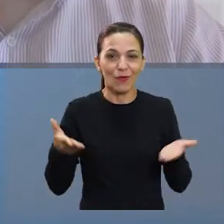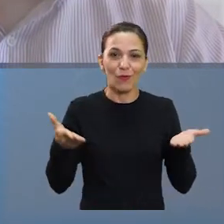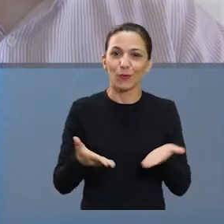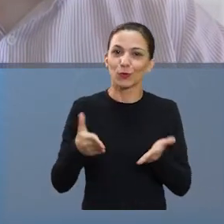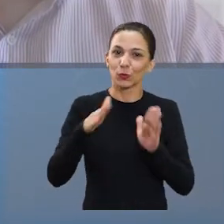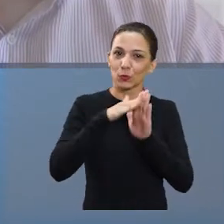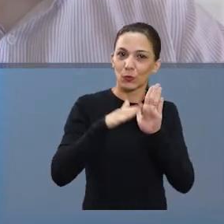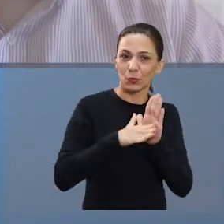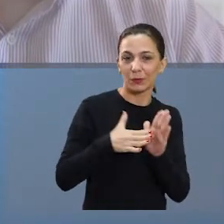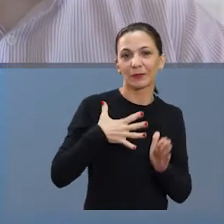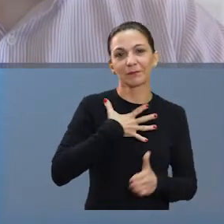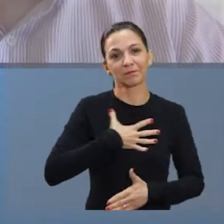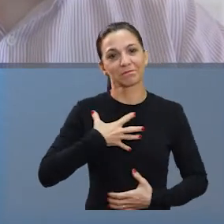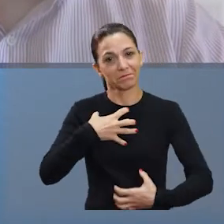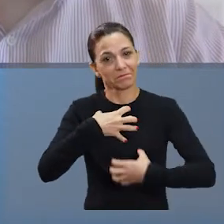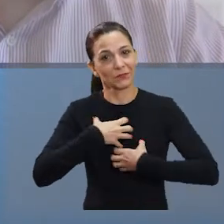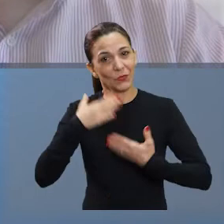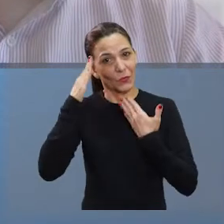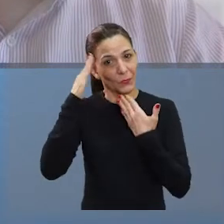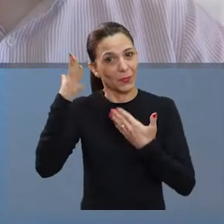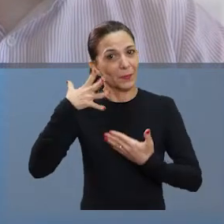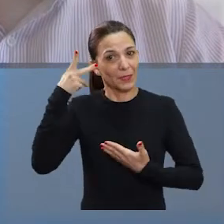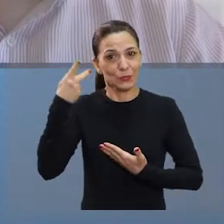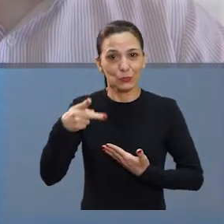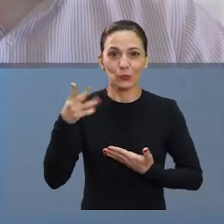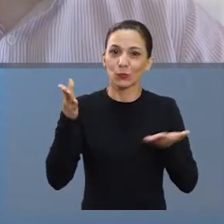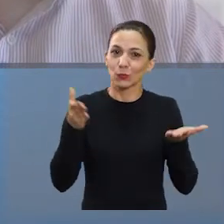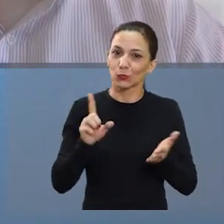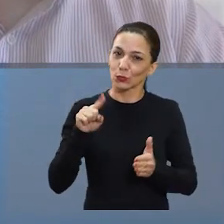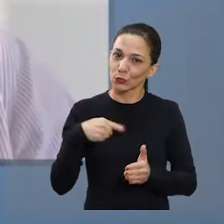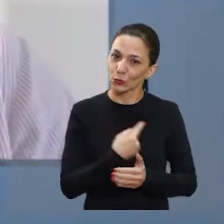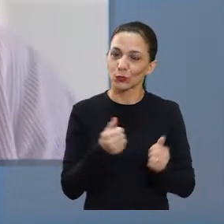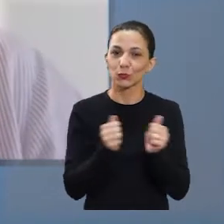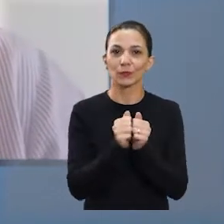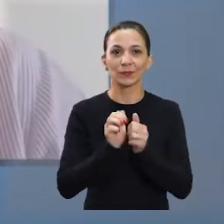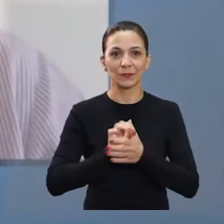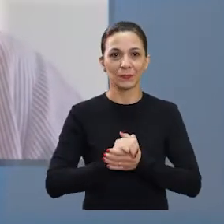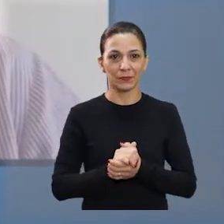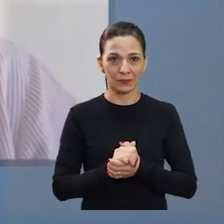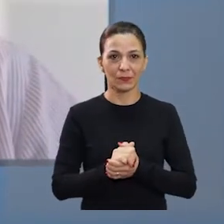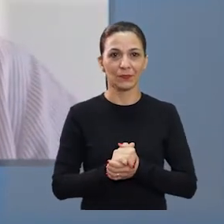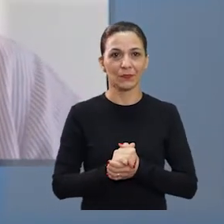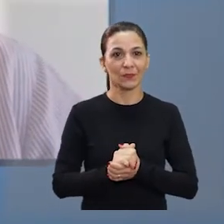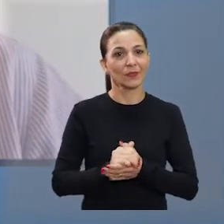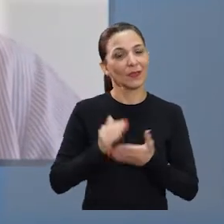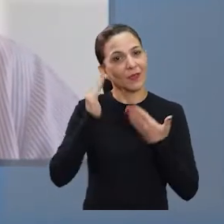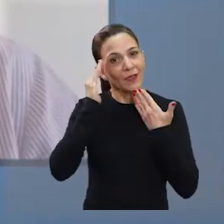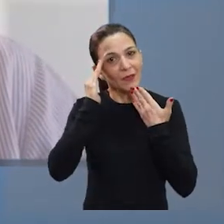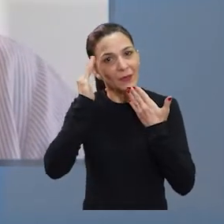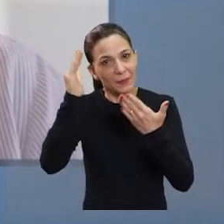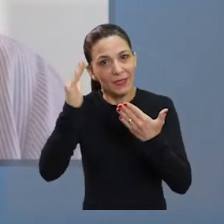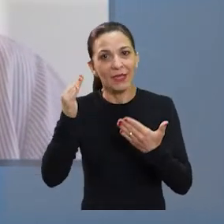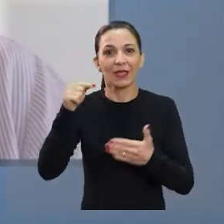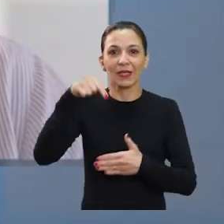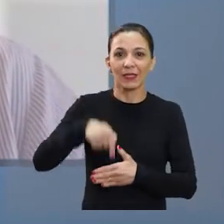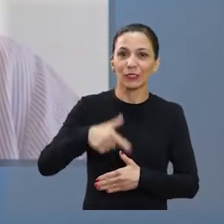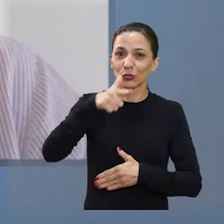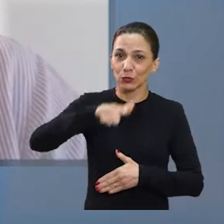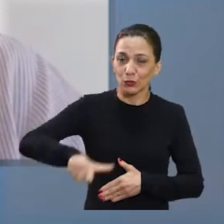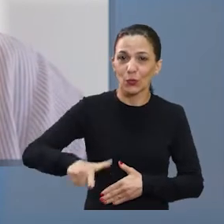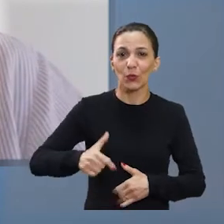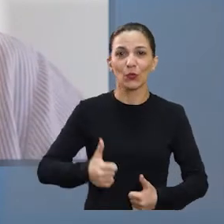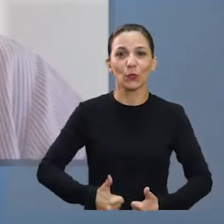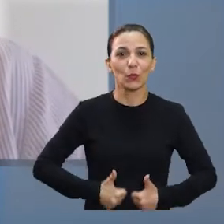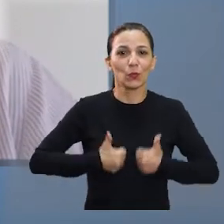bem-vindo ao nosso programa e obrigada pela sua participação aqui hoje conosco. Eu agradeço o convite, para mim é uma honra estar aqui de